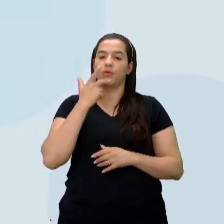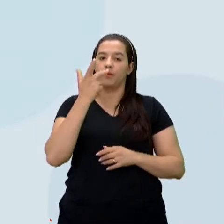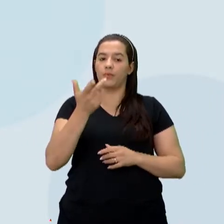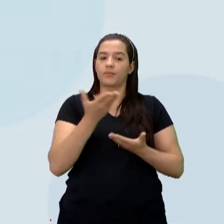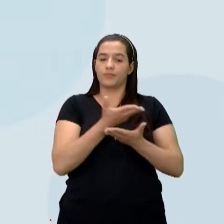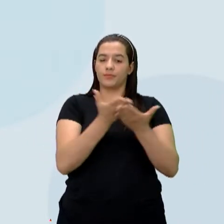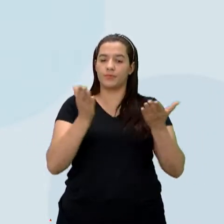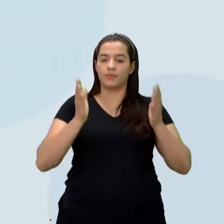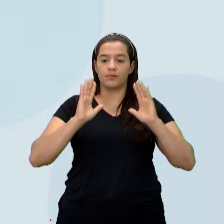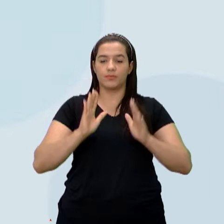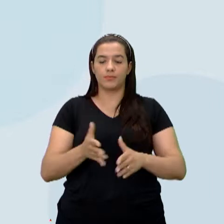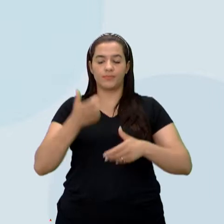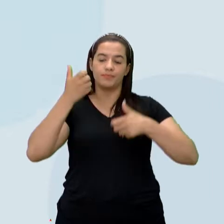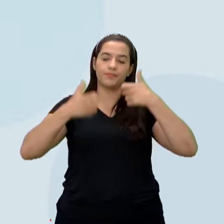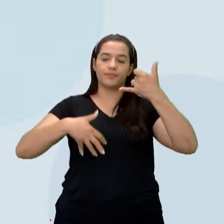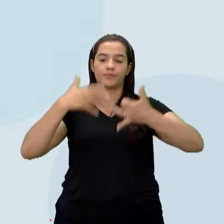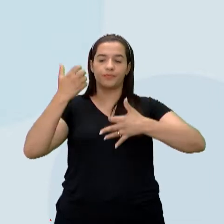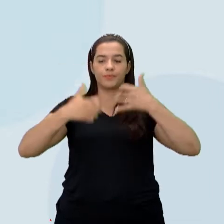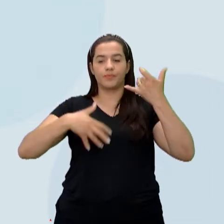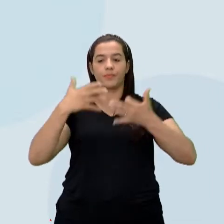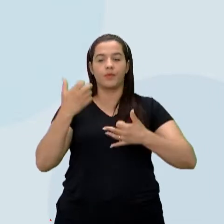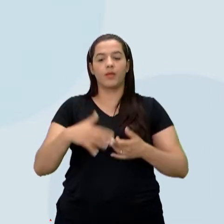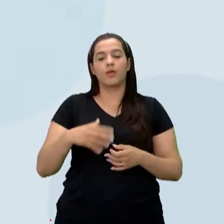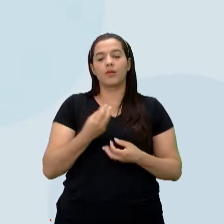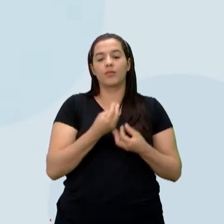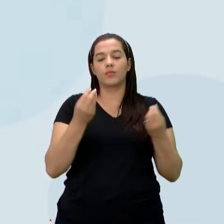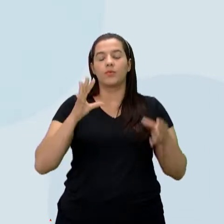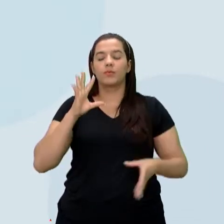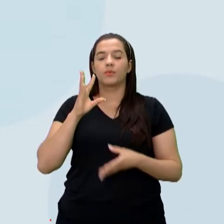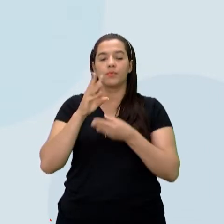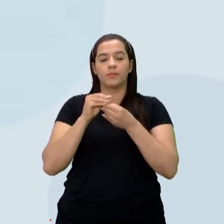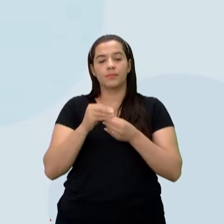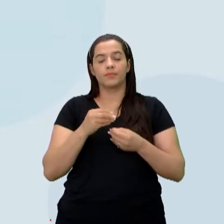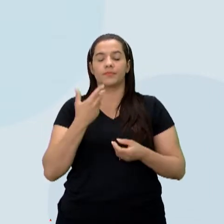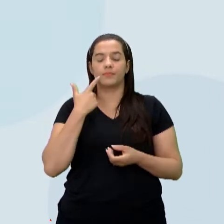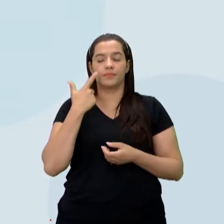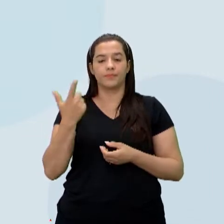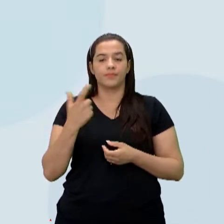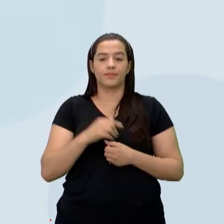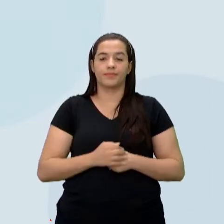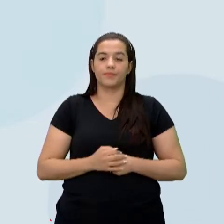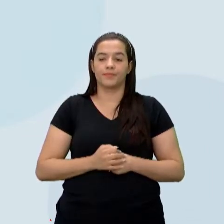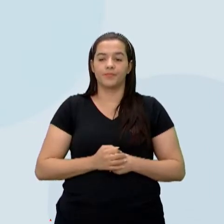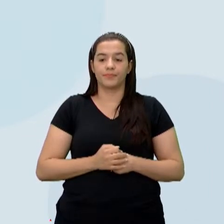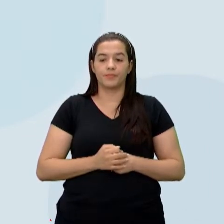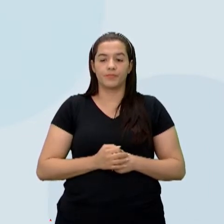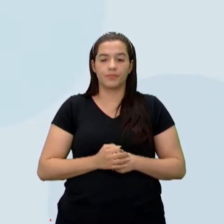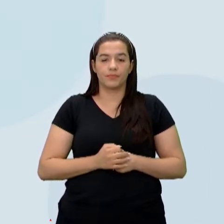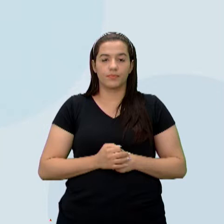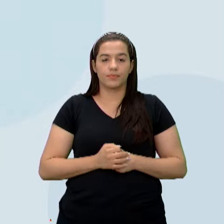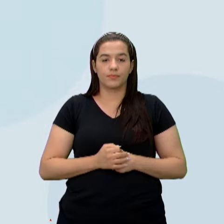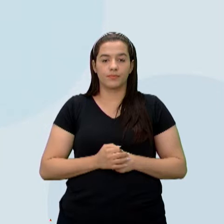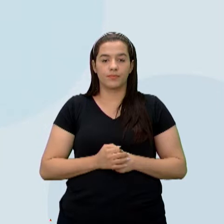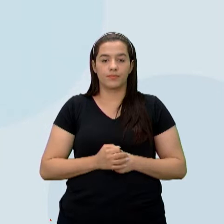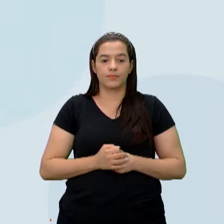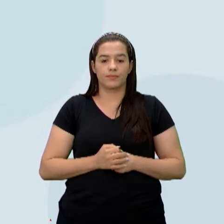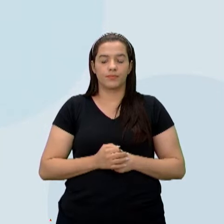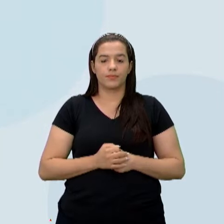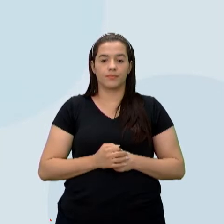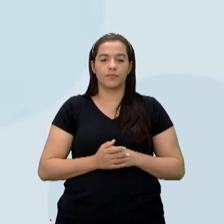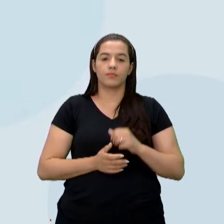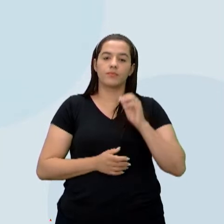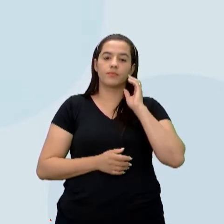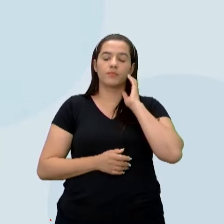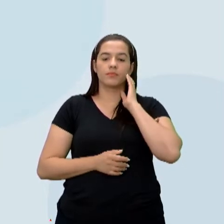aí, quando a gente foi explicando aí como se complementa a linguagem verbal e não verbal nesse quadrinho, ok? Bom,